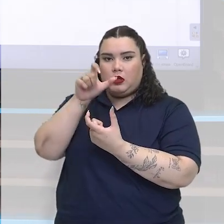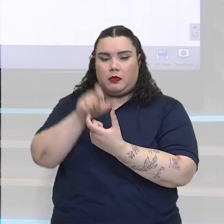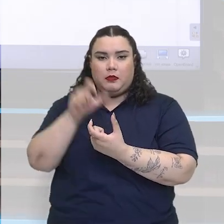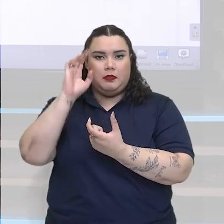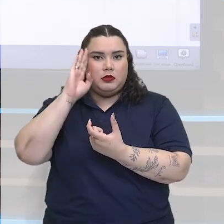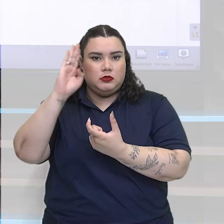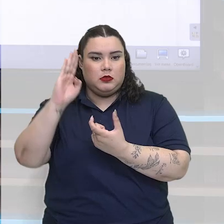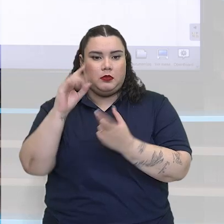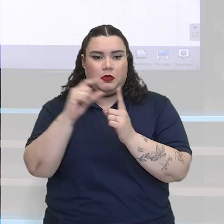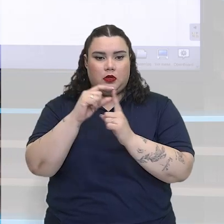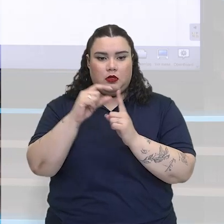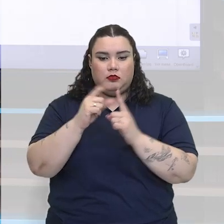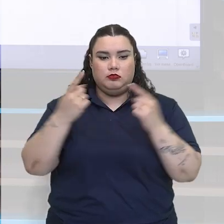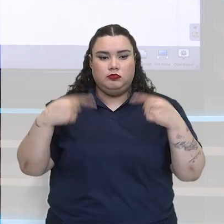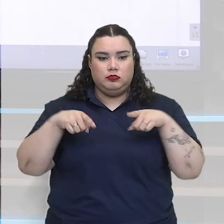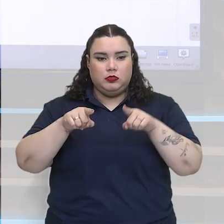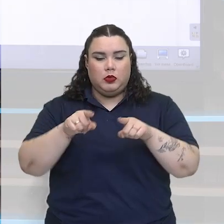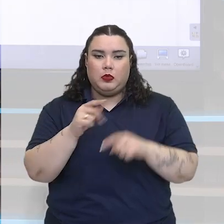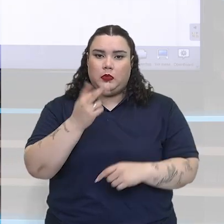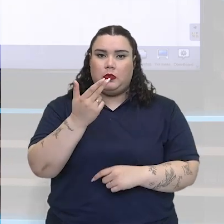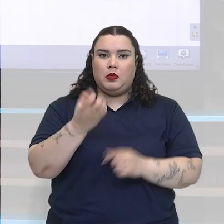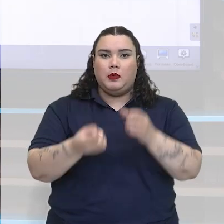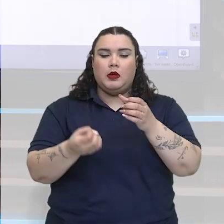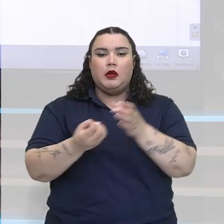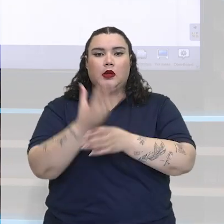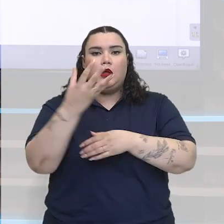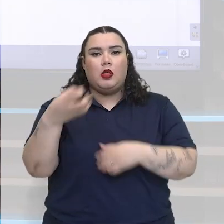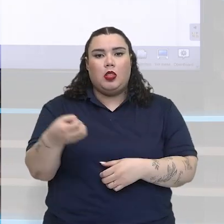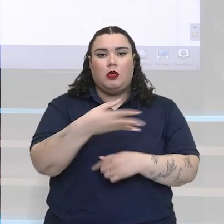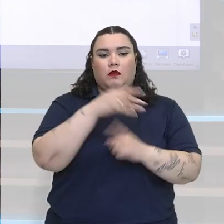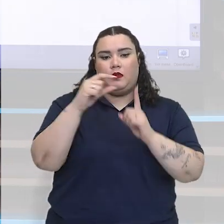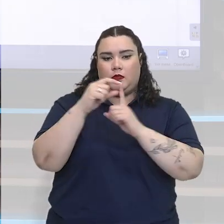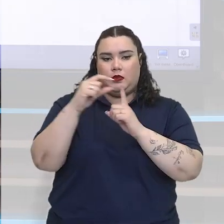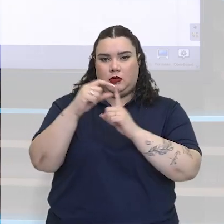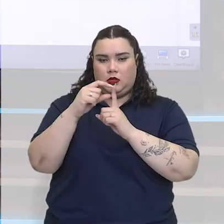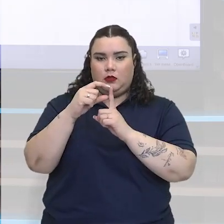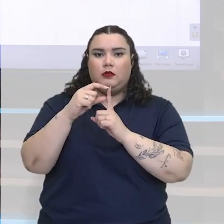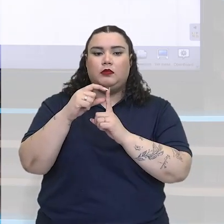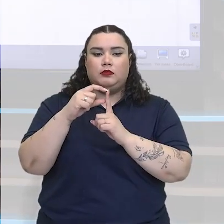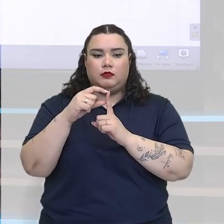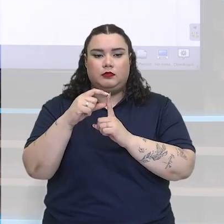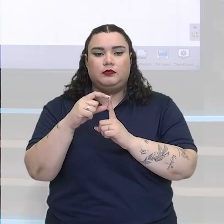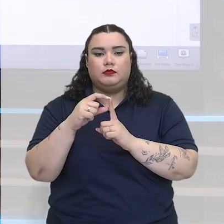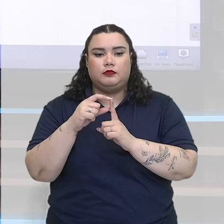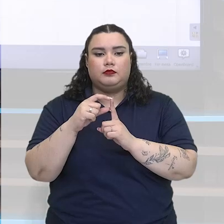da palavra ao mesmo tempo, formando uma nova palavra, cuja